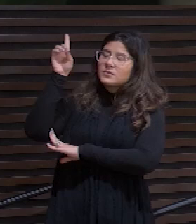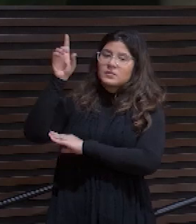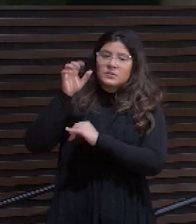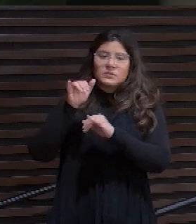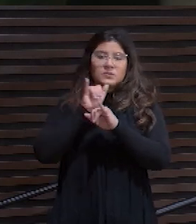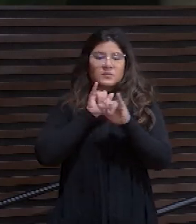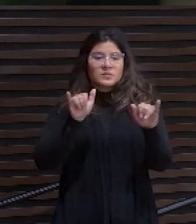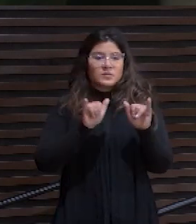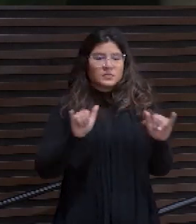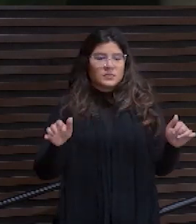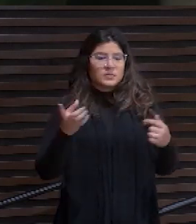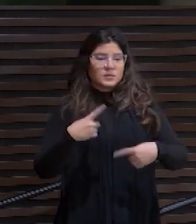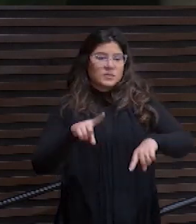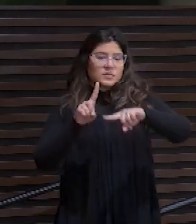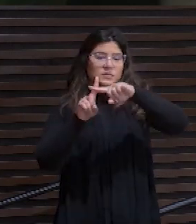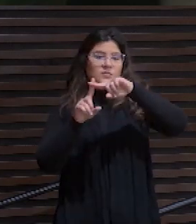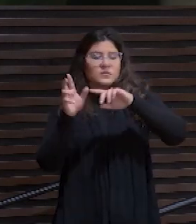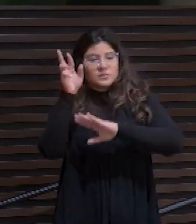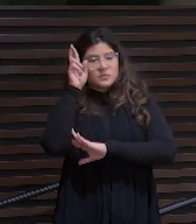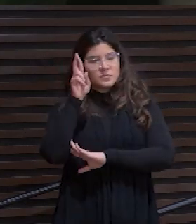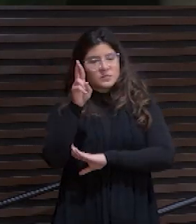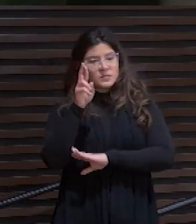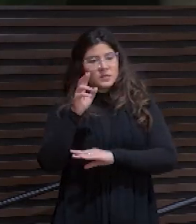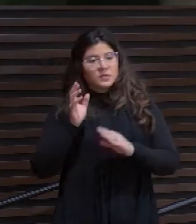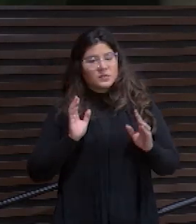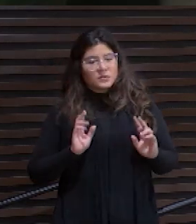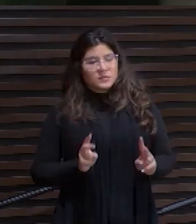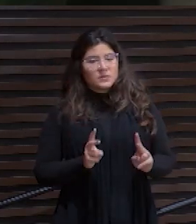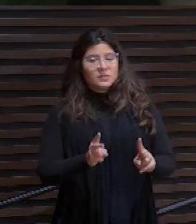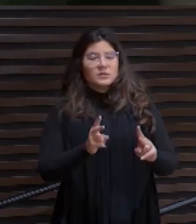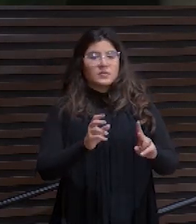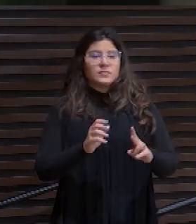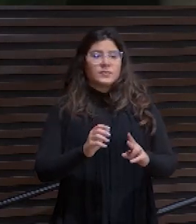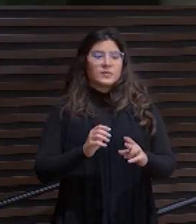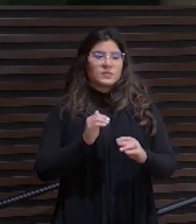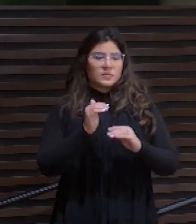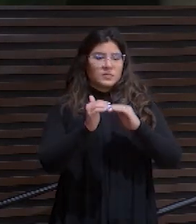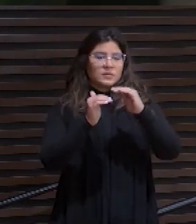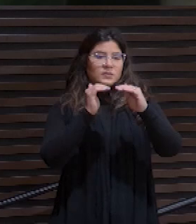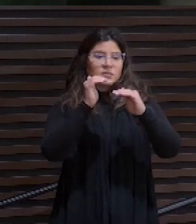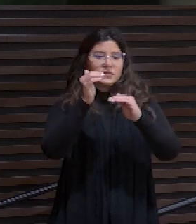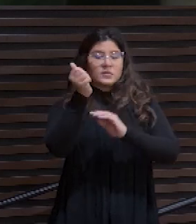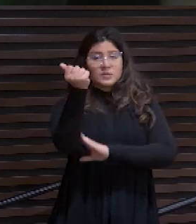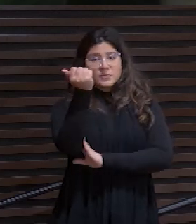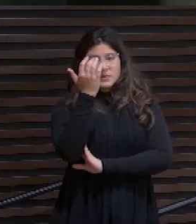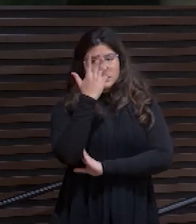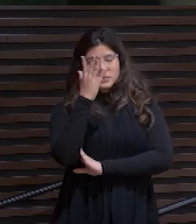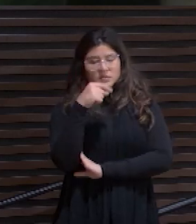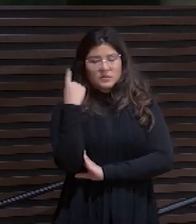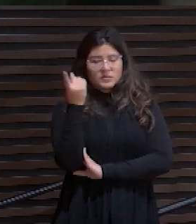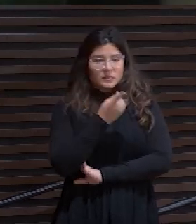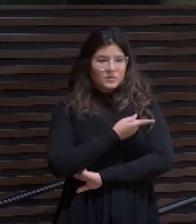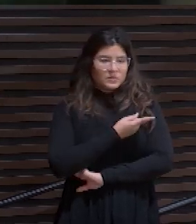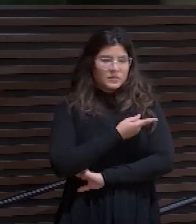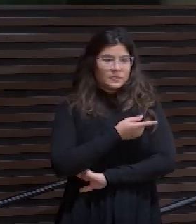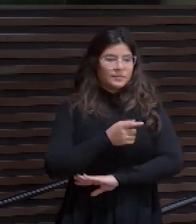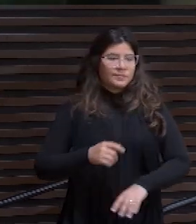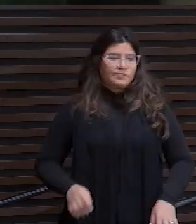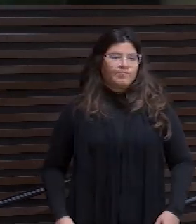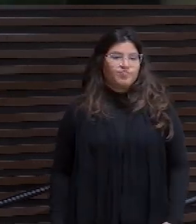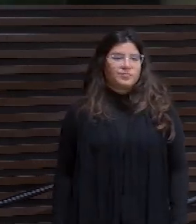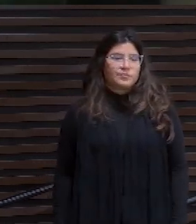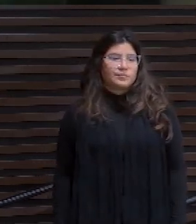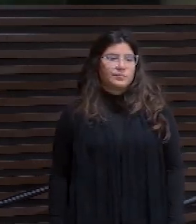e que o Senhor continue tratando conosco. Para finalizar, eu gostaria de ler um texto, meus irmãos, porque esse texto, no meu